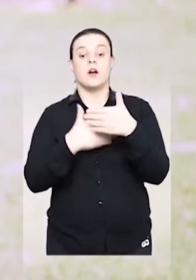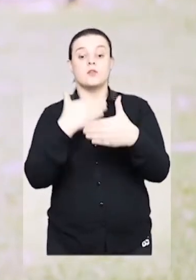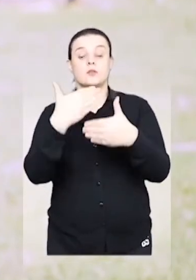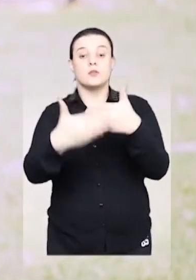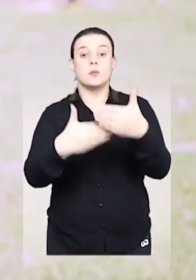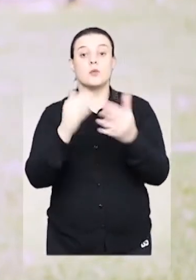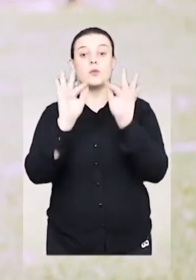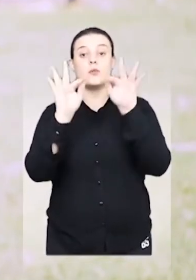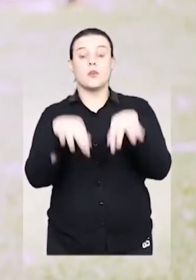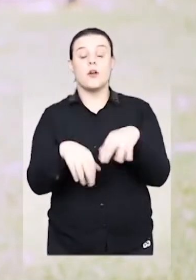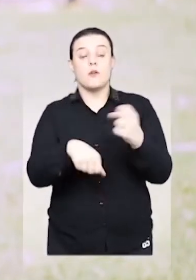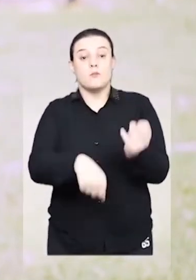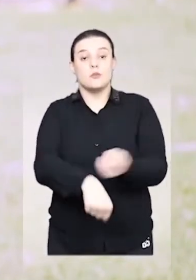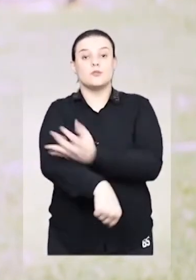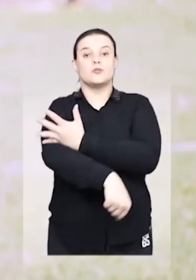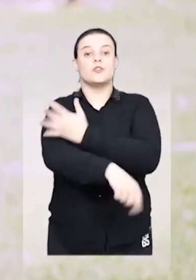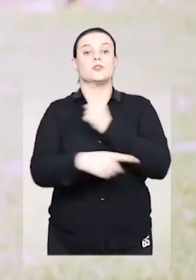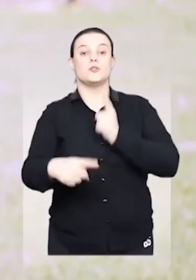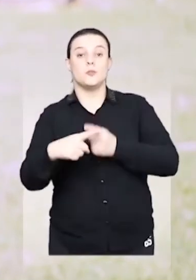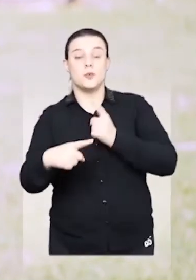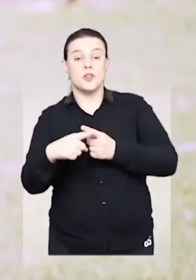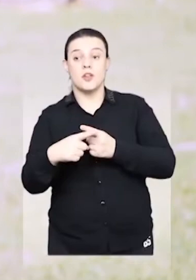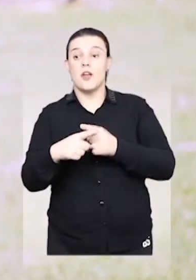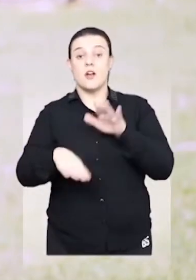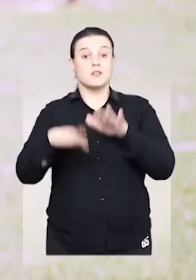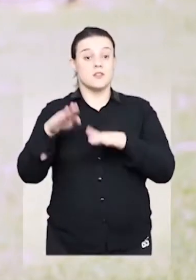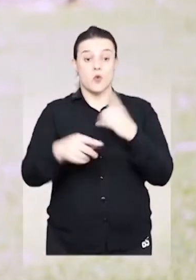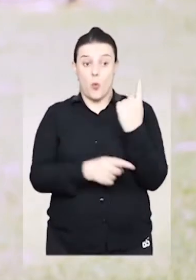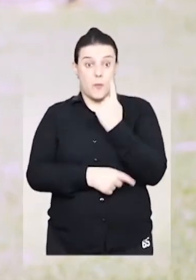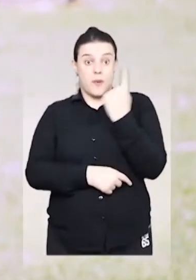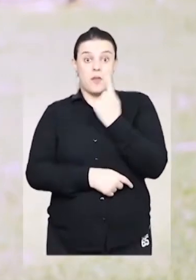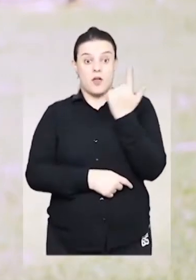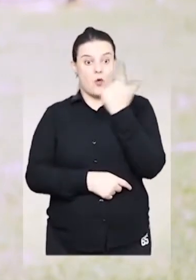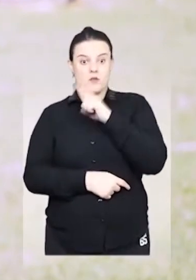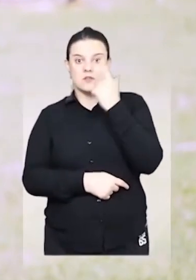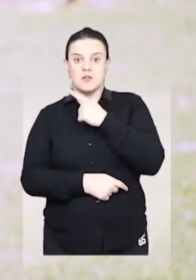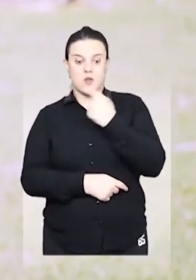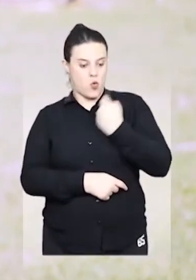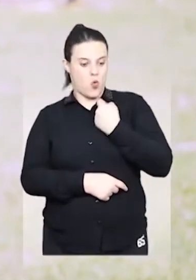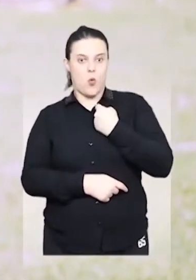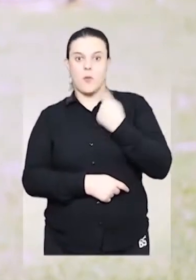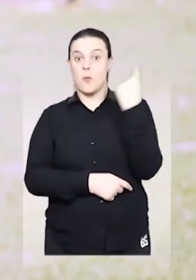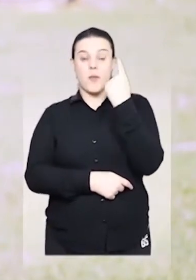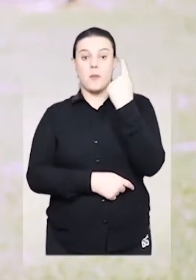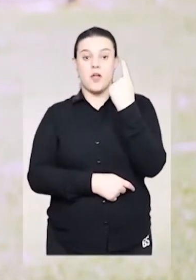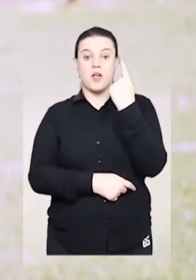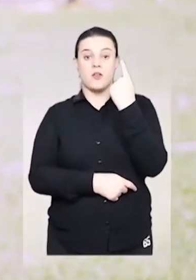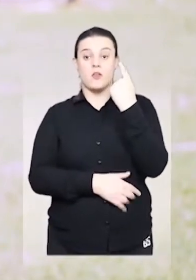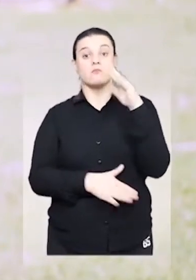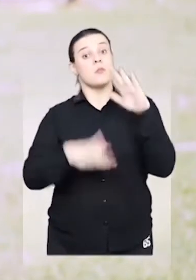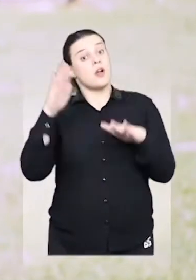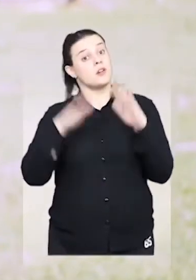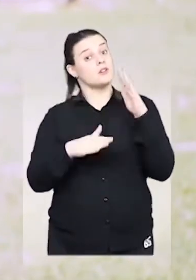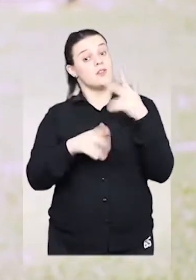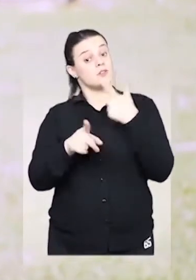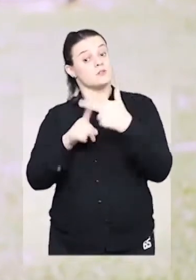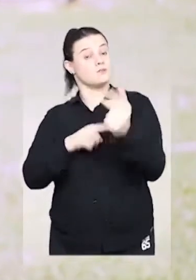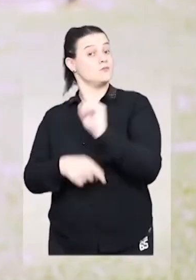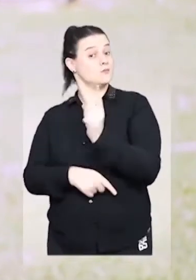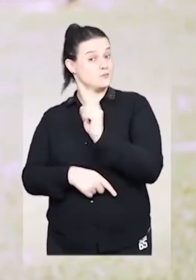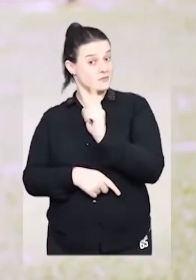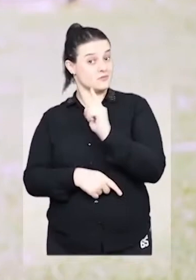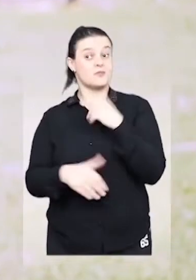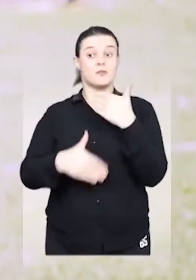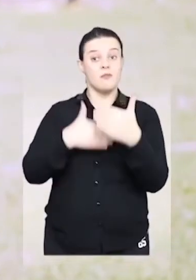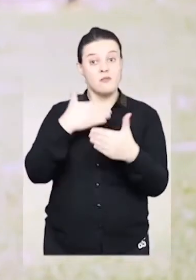acaba sendo muito emocionante porque não necessariamente o primeiro atleta, ou que fez a maior pontuação, nem sempre ele consegue